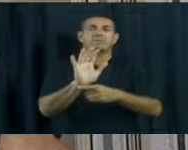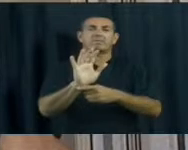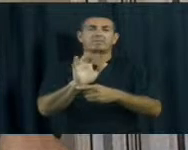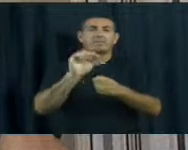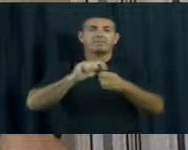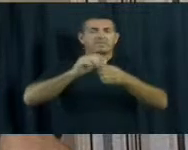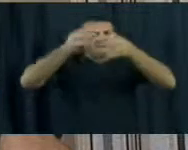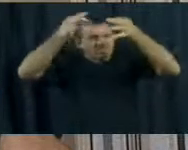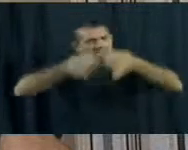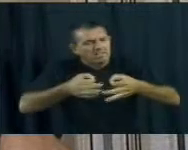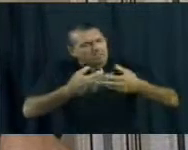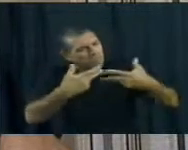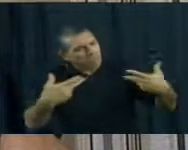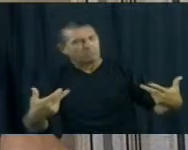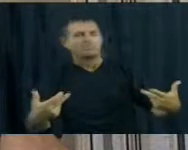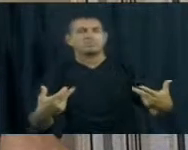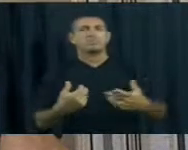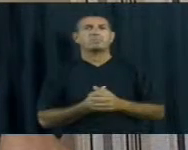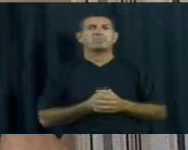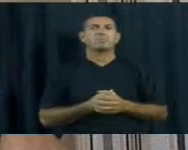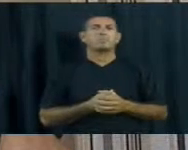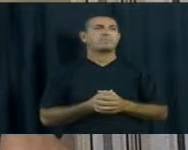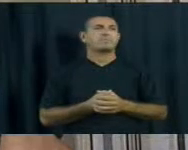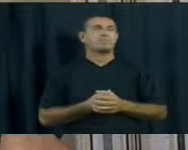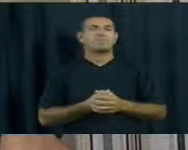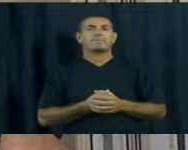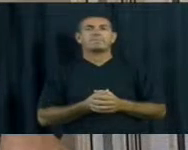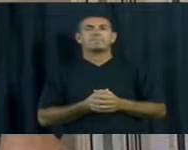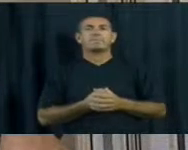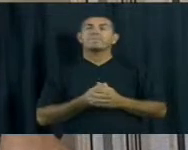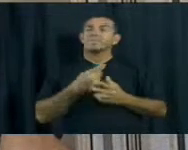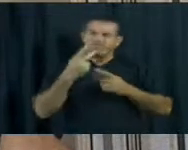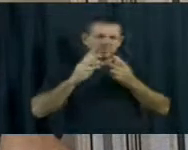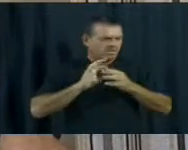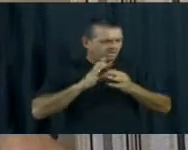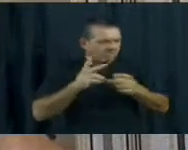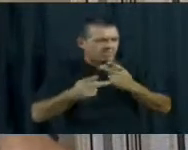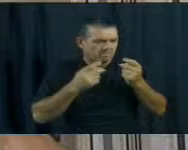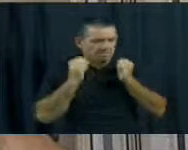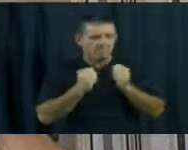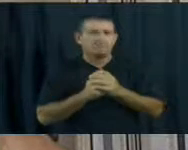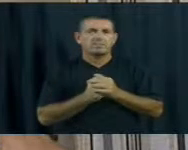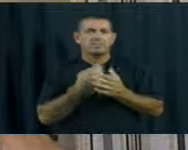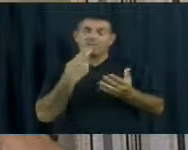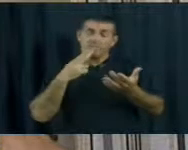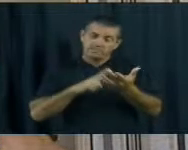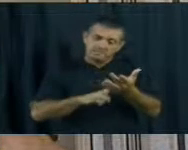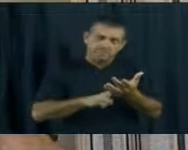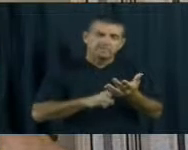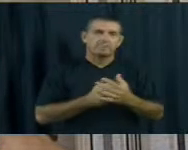E voltando aqui, eu sei que eu estou me estendendo um pouquinho, voltando à carta,